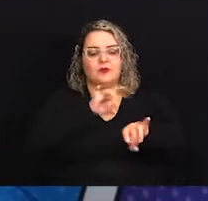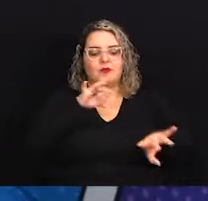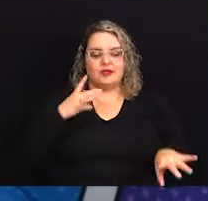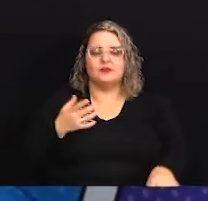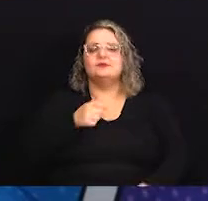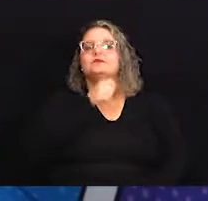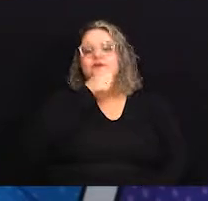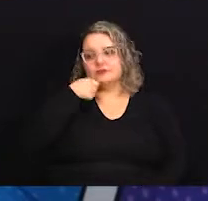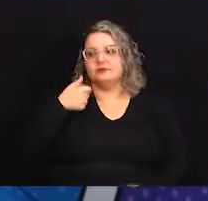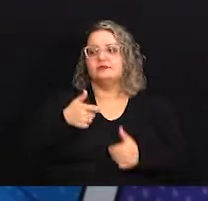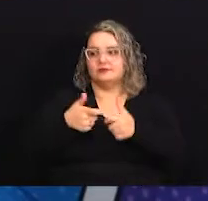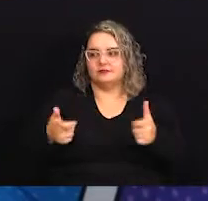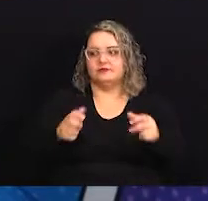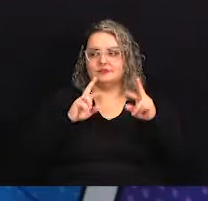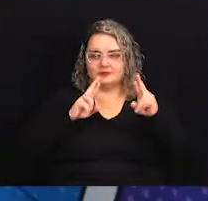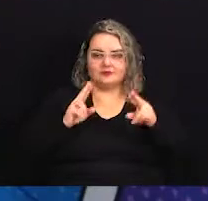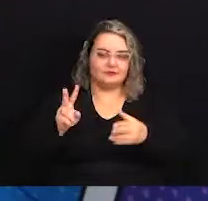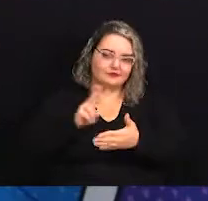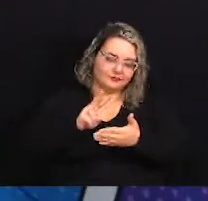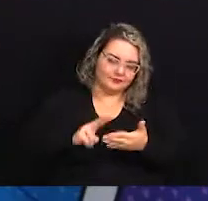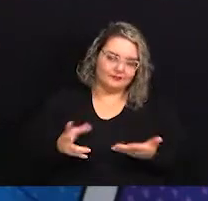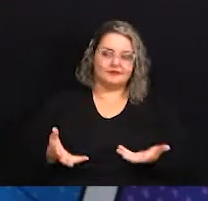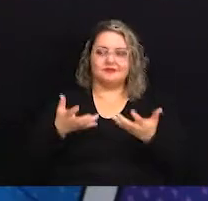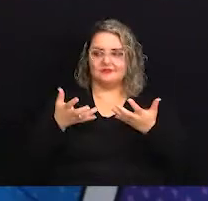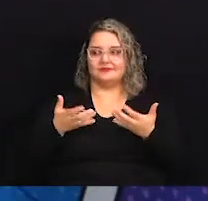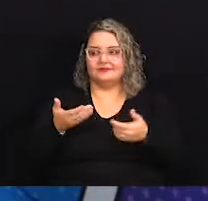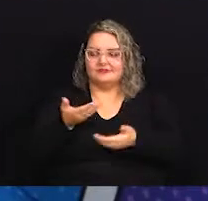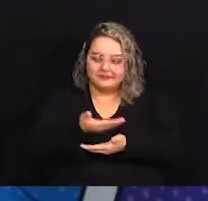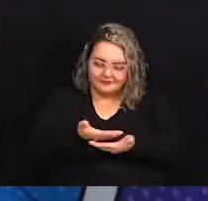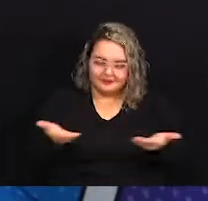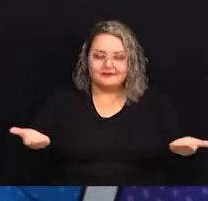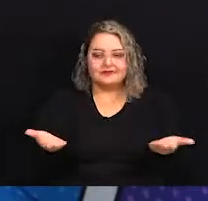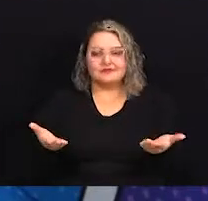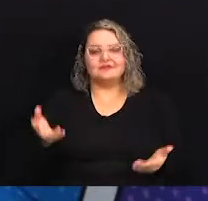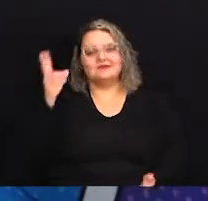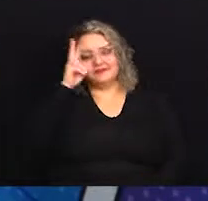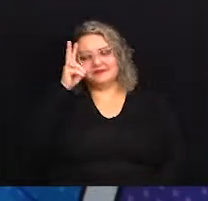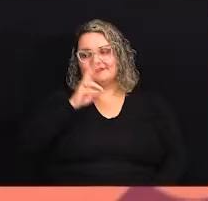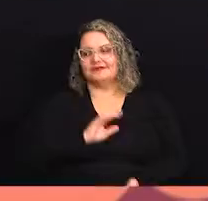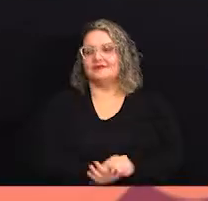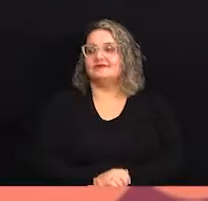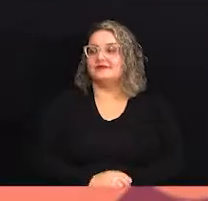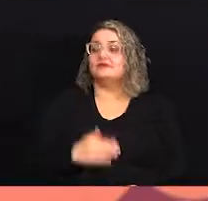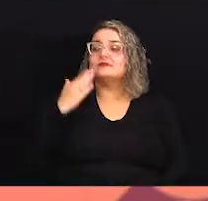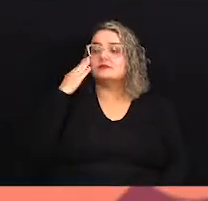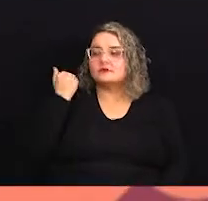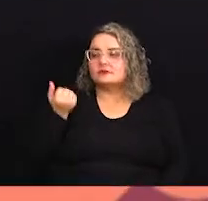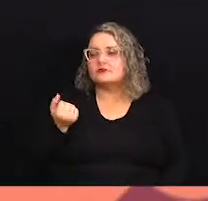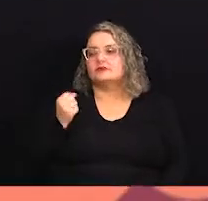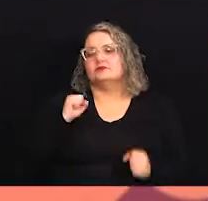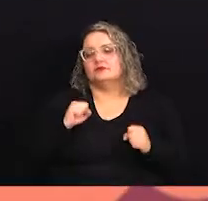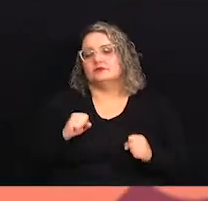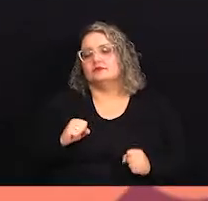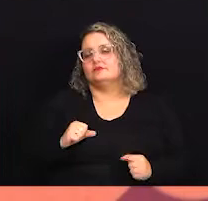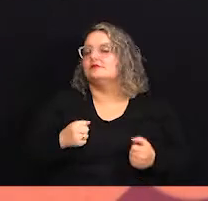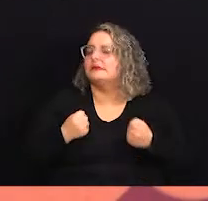as grandes também. Eu espero muito que vocês leiam, quero muito dividir com todos vocês essas histórias. Eu sei que pode parecer cruel, né? Ela